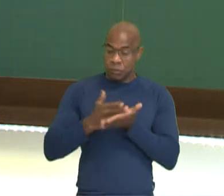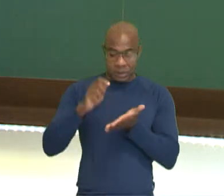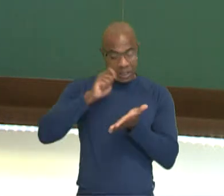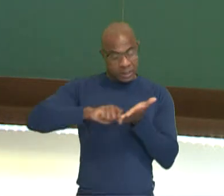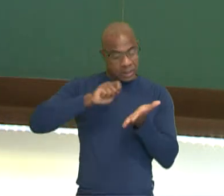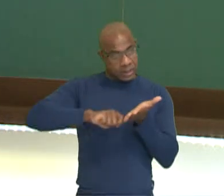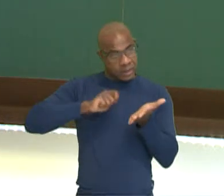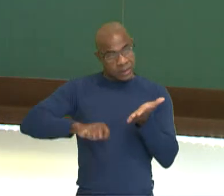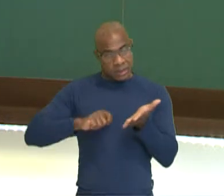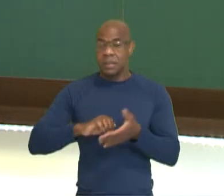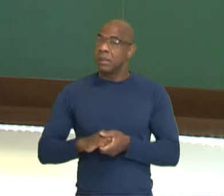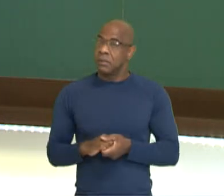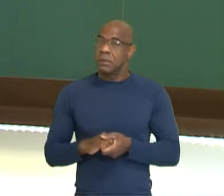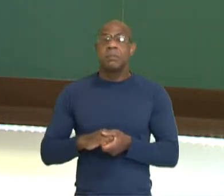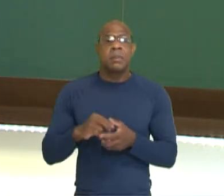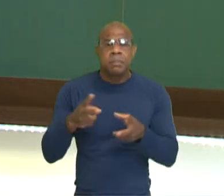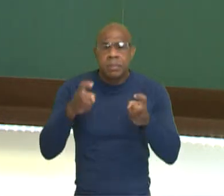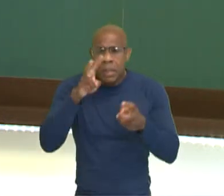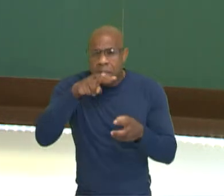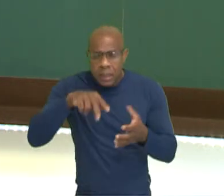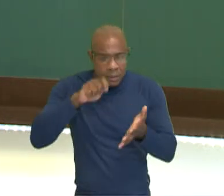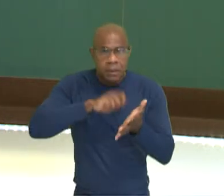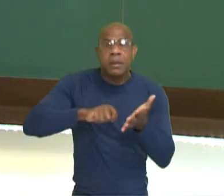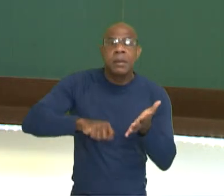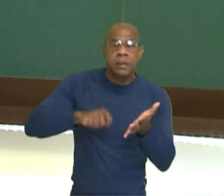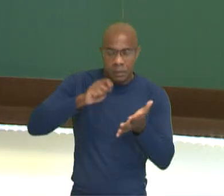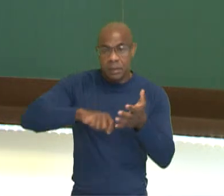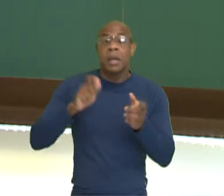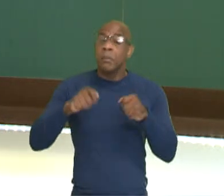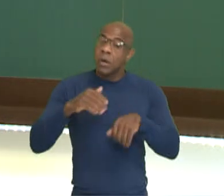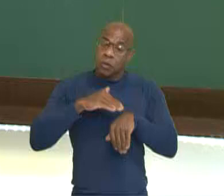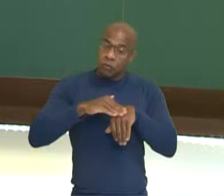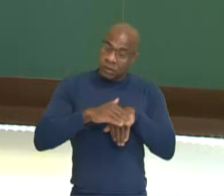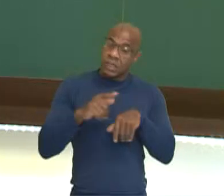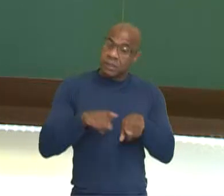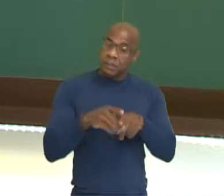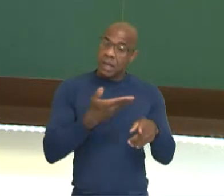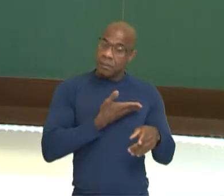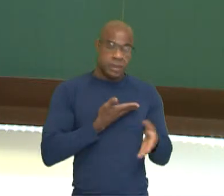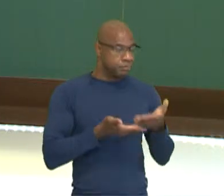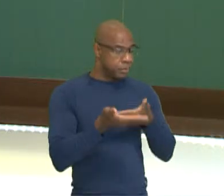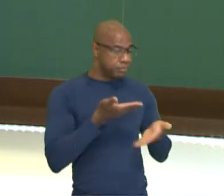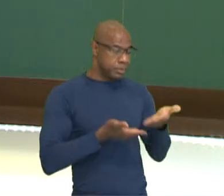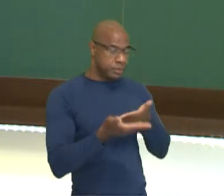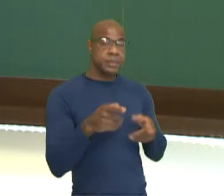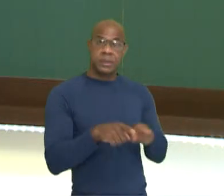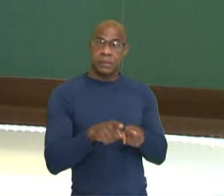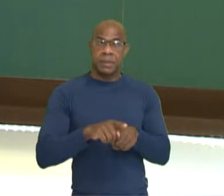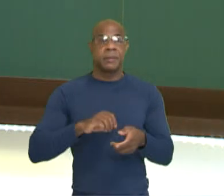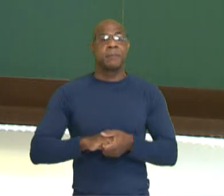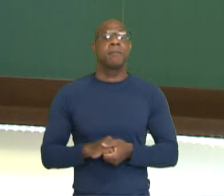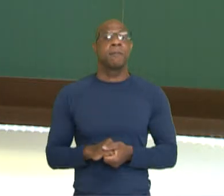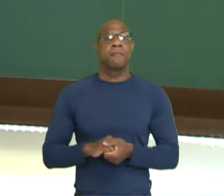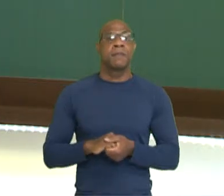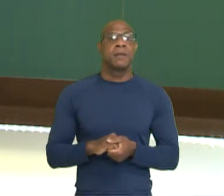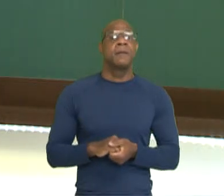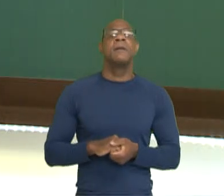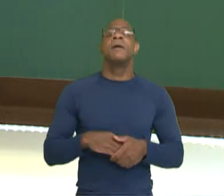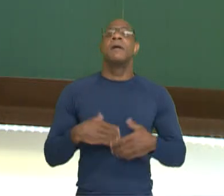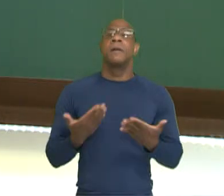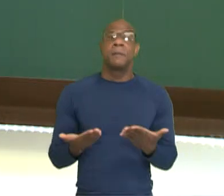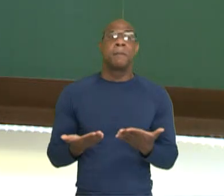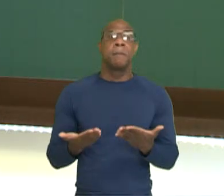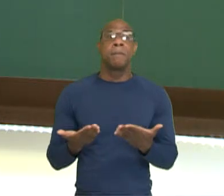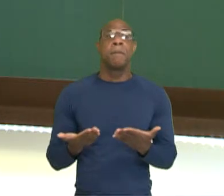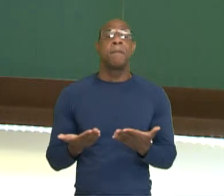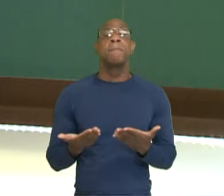De repente, você pode também, como sugestão, conversar com seus colegas usando o seu aplicativo de mensagens. Com base